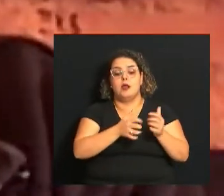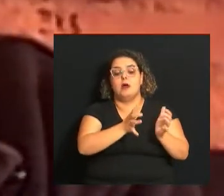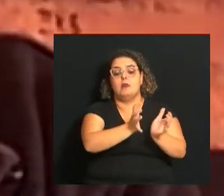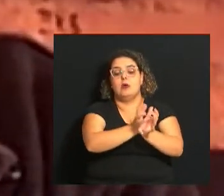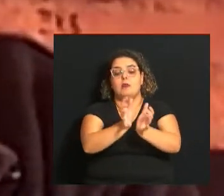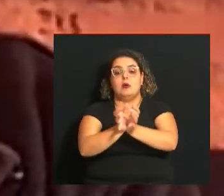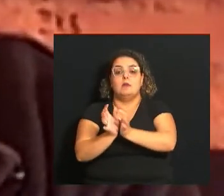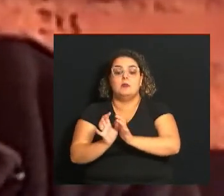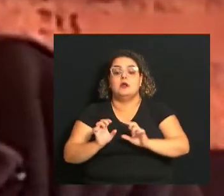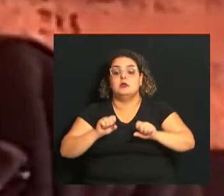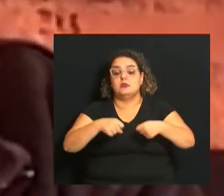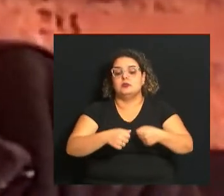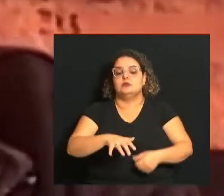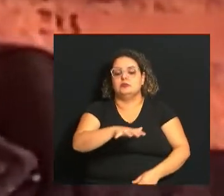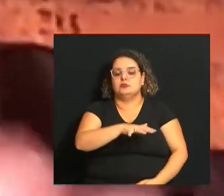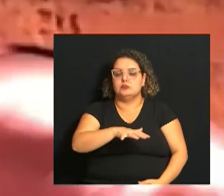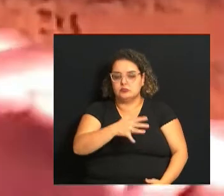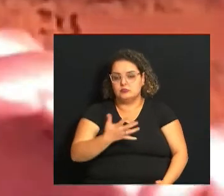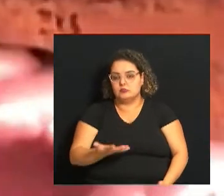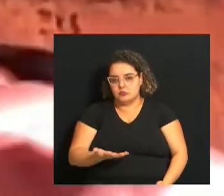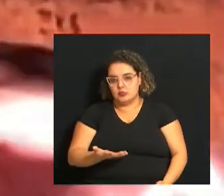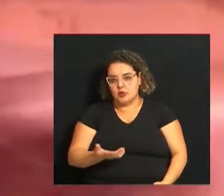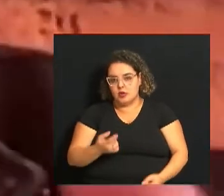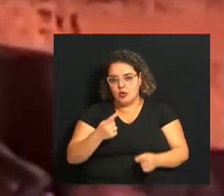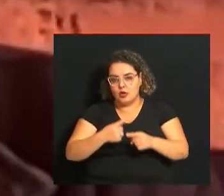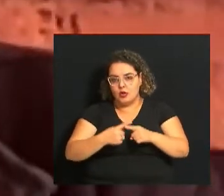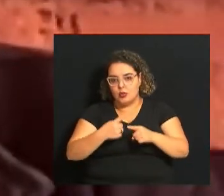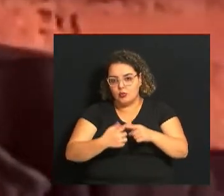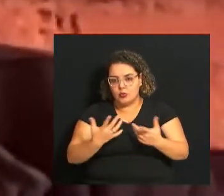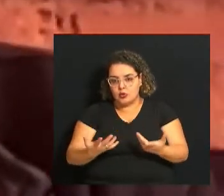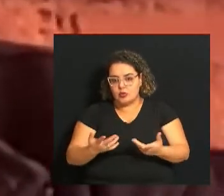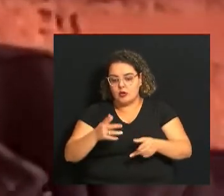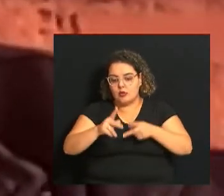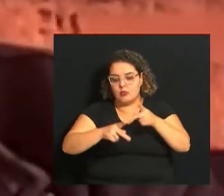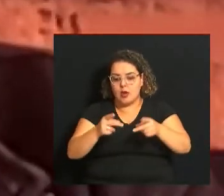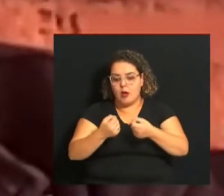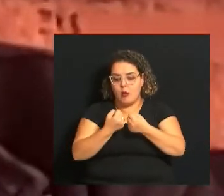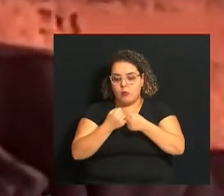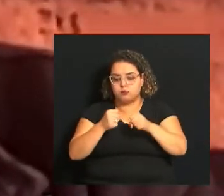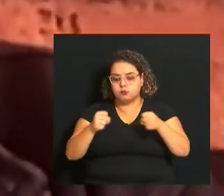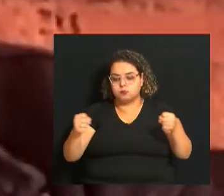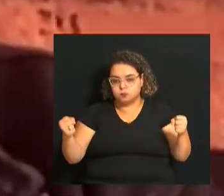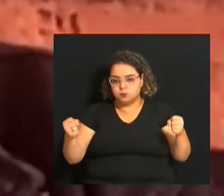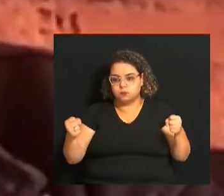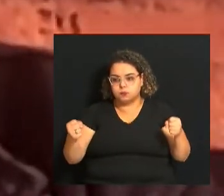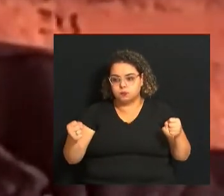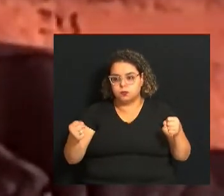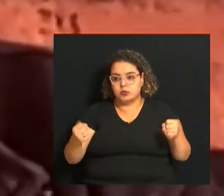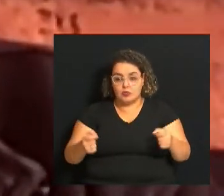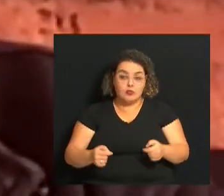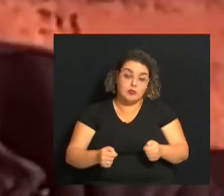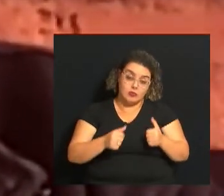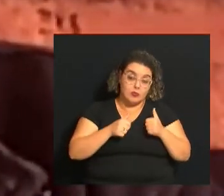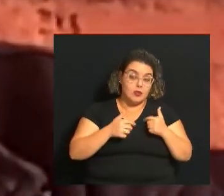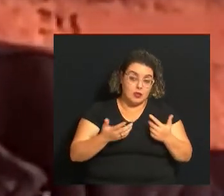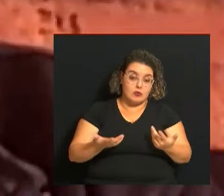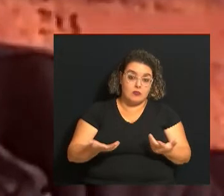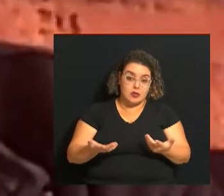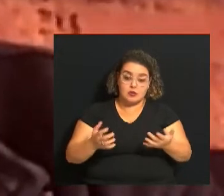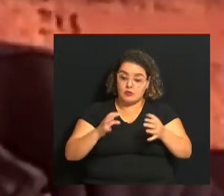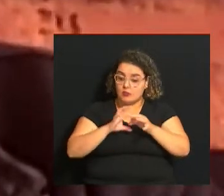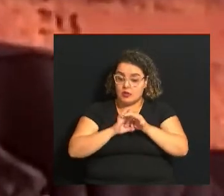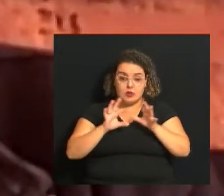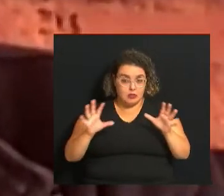defender o interesse de determinado grupo, porque a população cresceu, foi uma vantagem, um benefício da liberdade, né? As